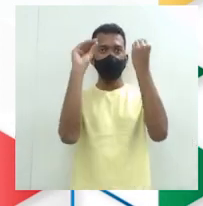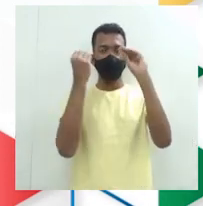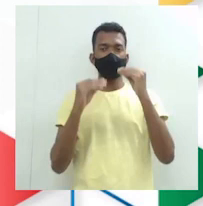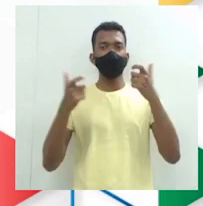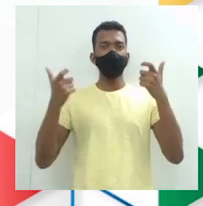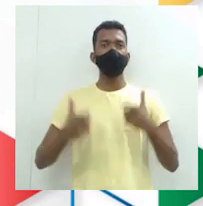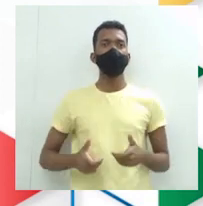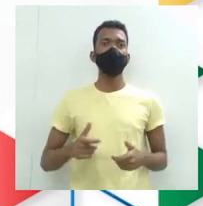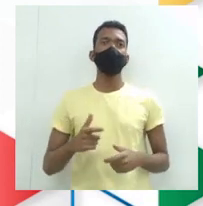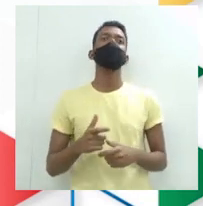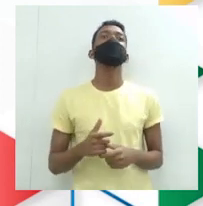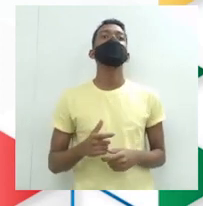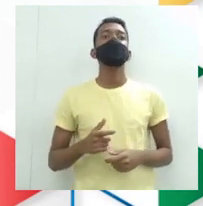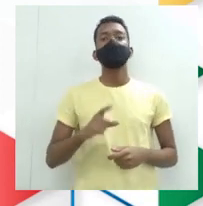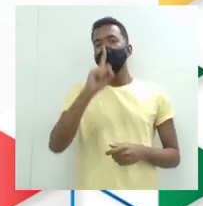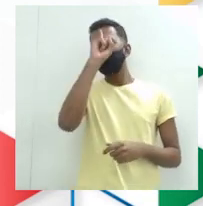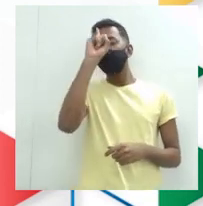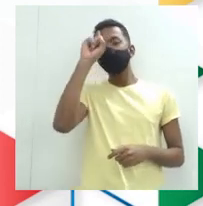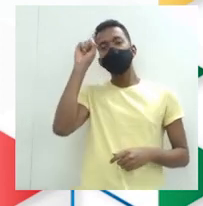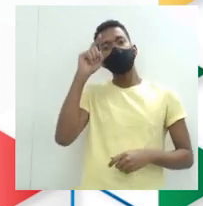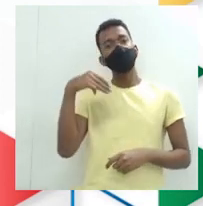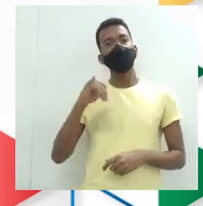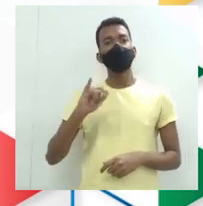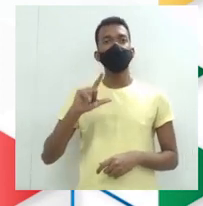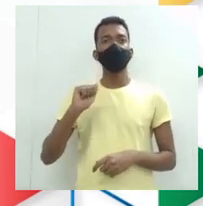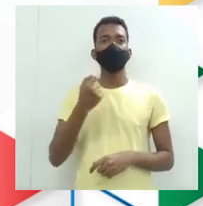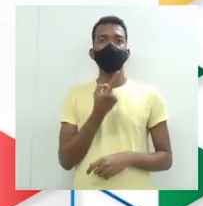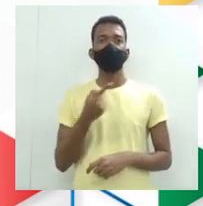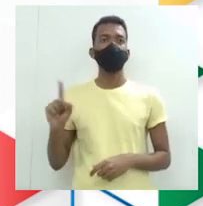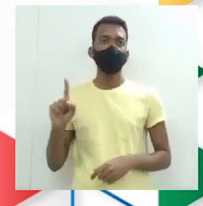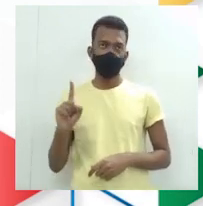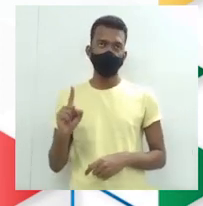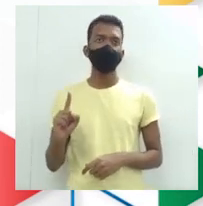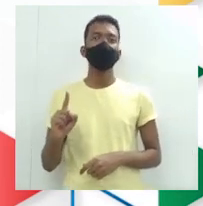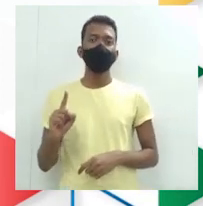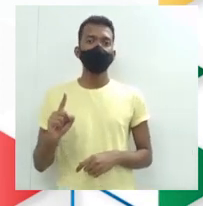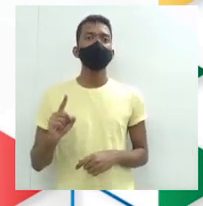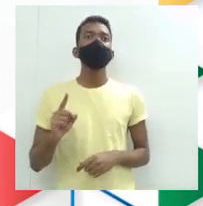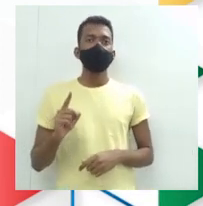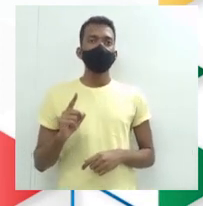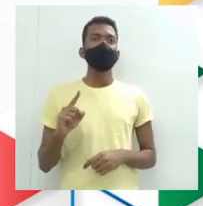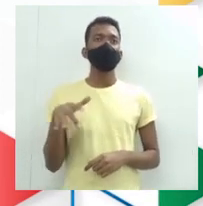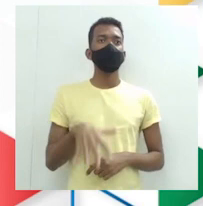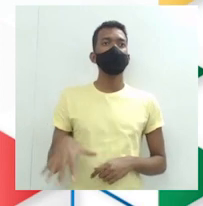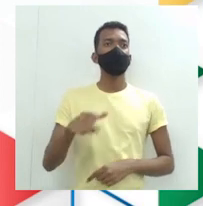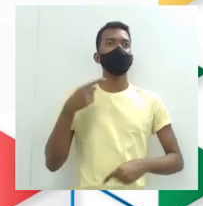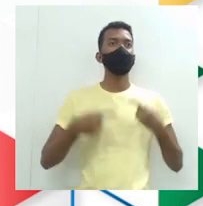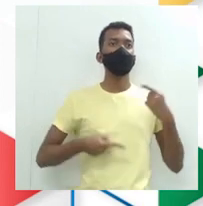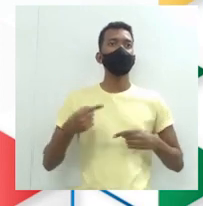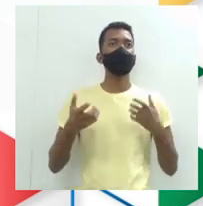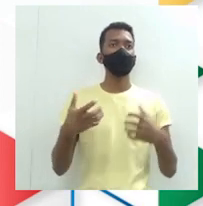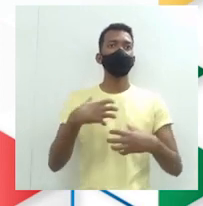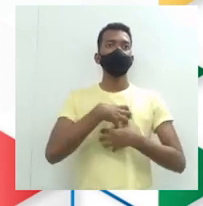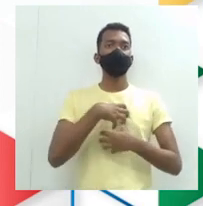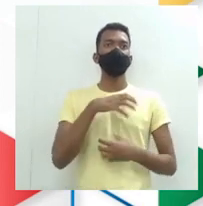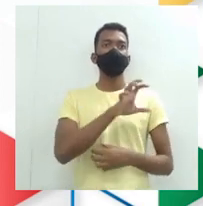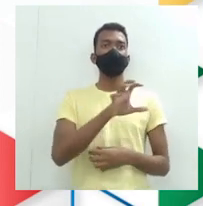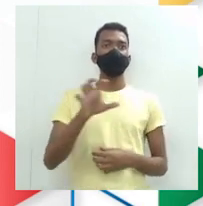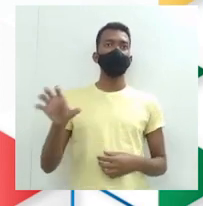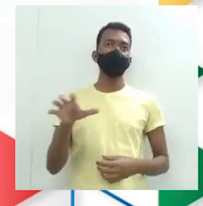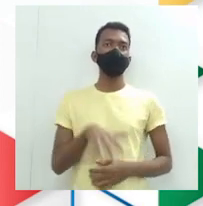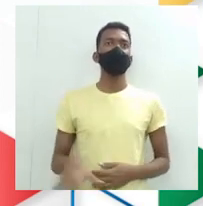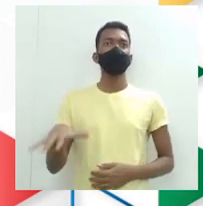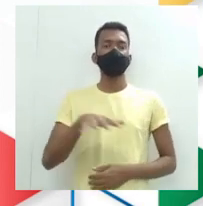Milão e escolheu algumas mulheres do ramo da política para sinalizar essa sensibilização contra essa violência,